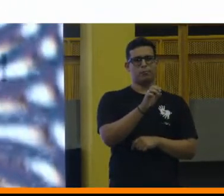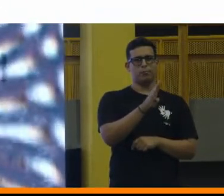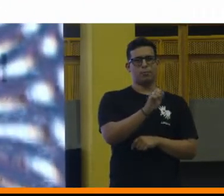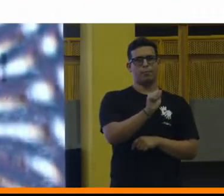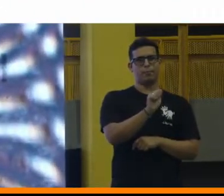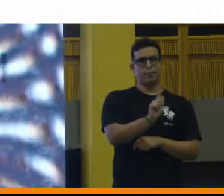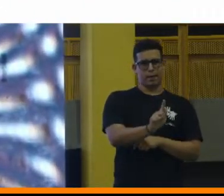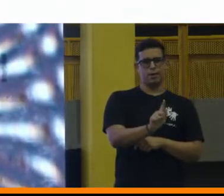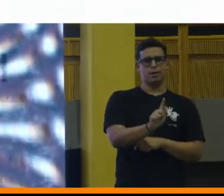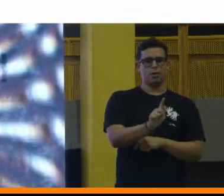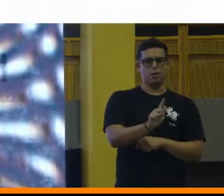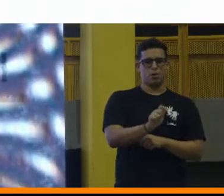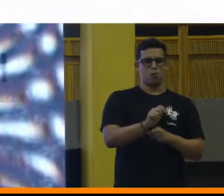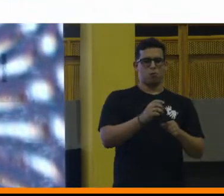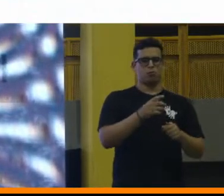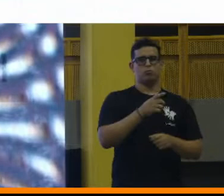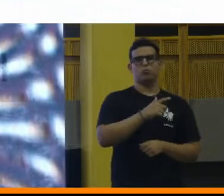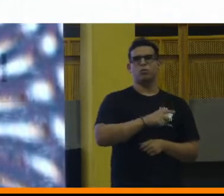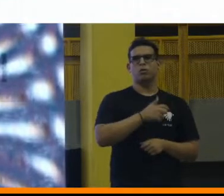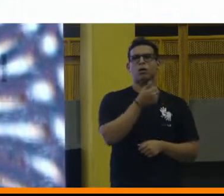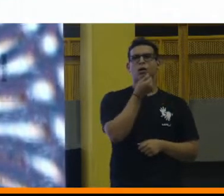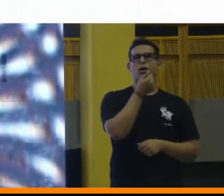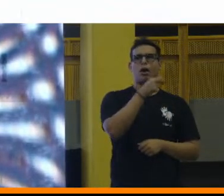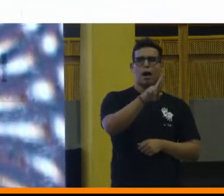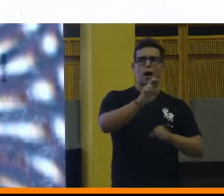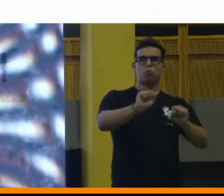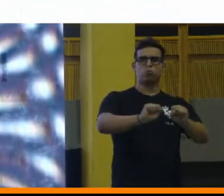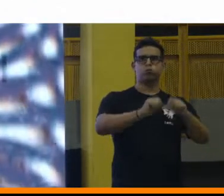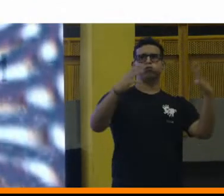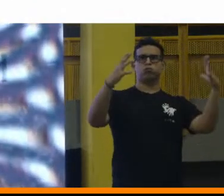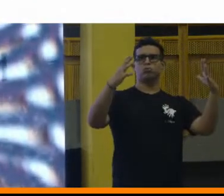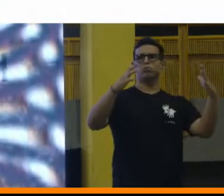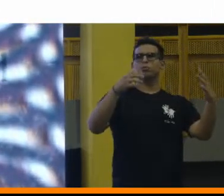airbag que protege você da colisão,